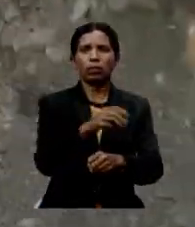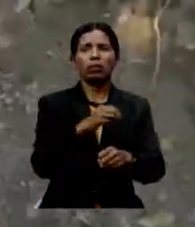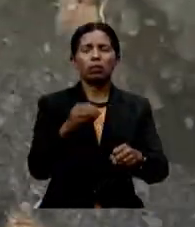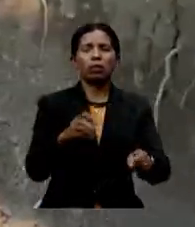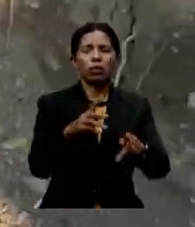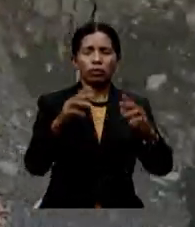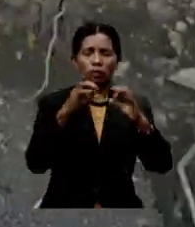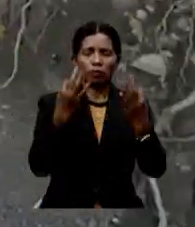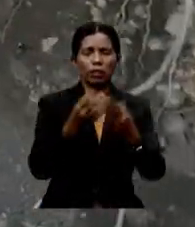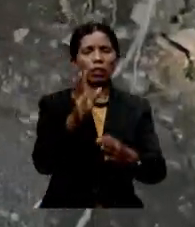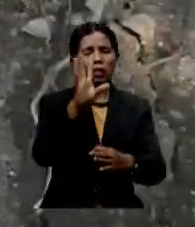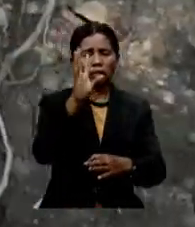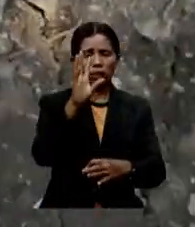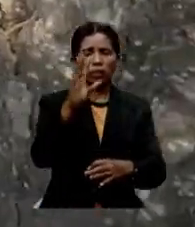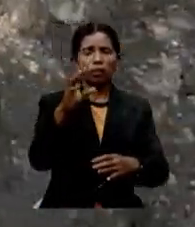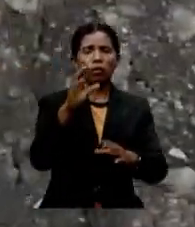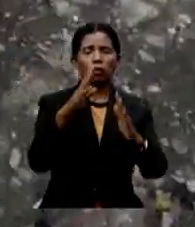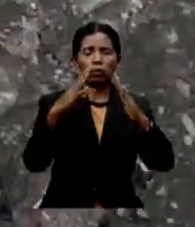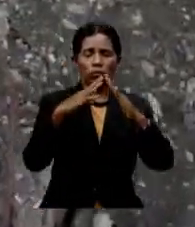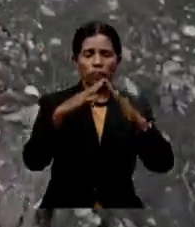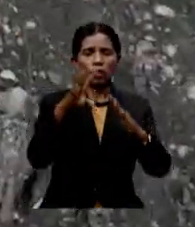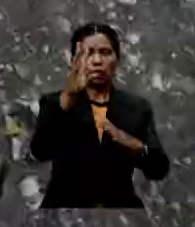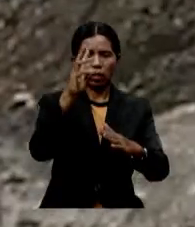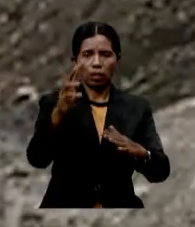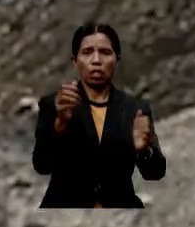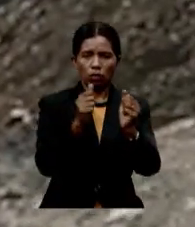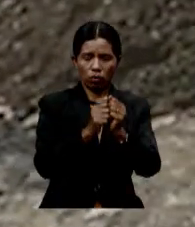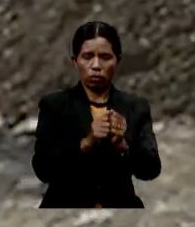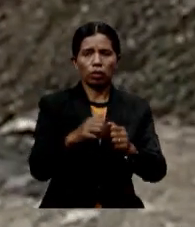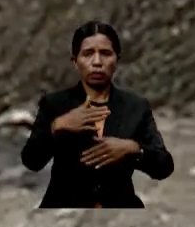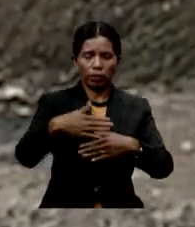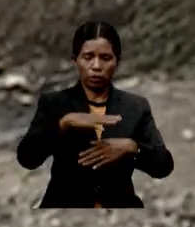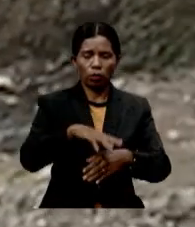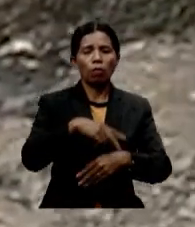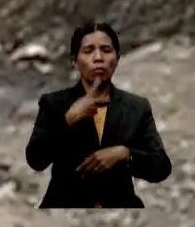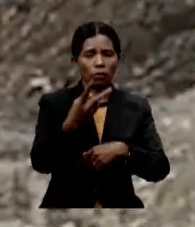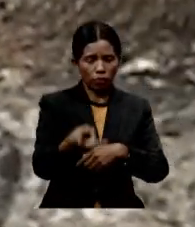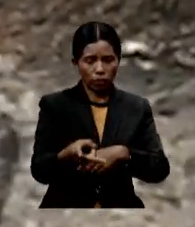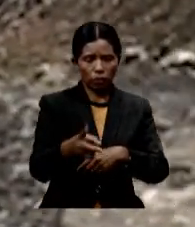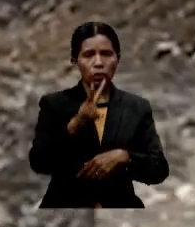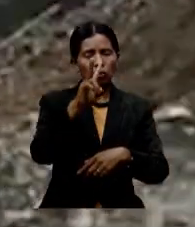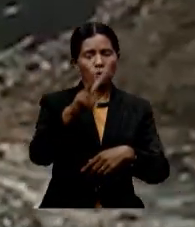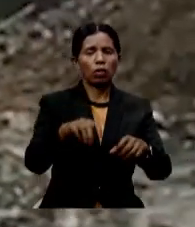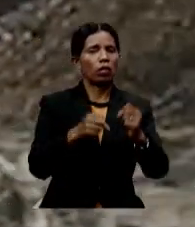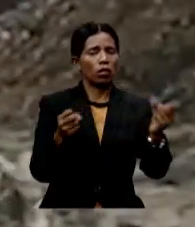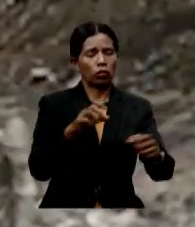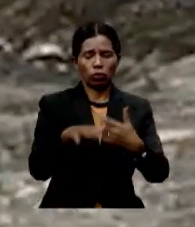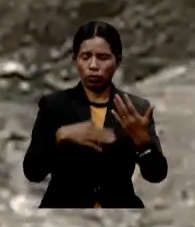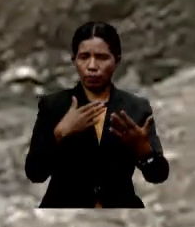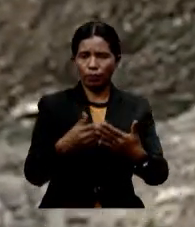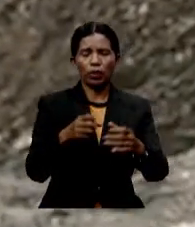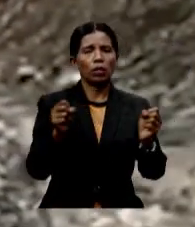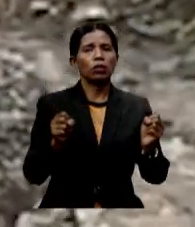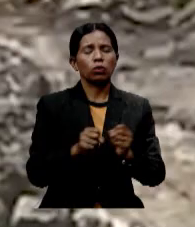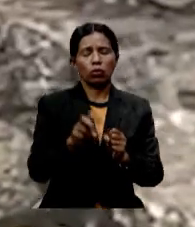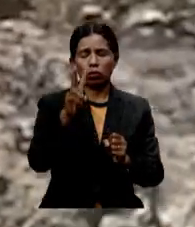tomono, inclui aldeia de Lai, uma cain sanulo ameaçado a tomono, no rua selo grave. E suco molo prássico, uma rua